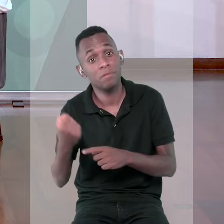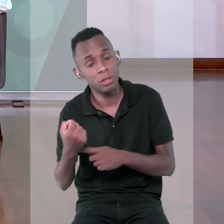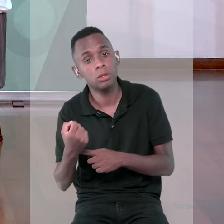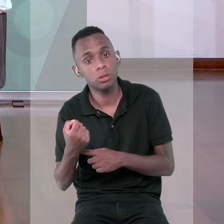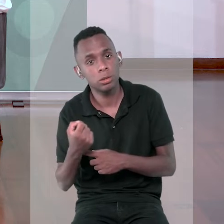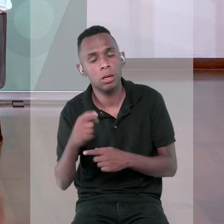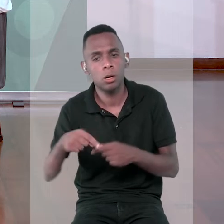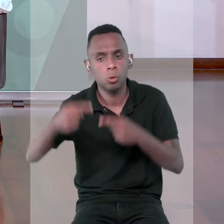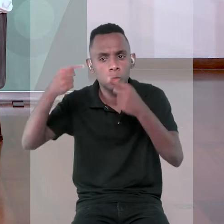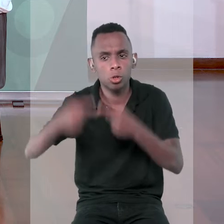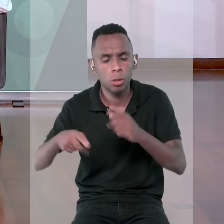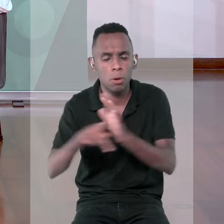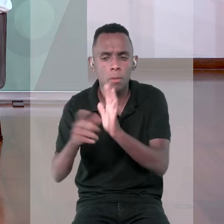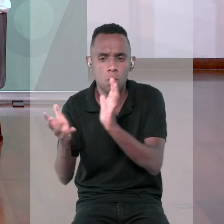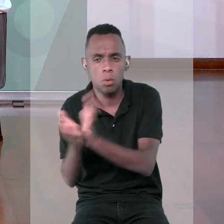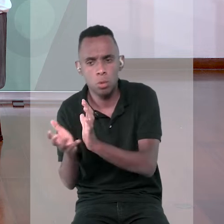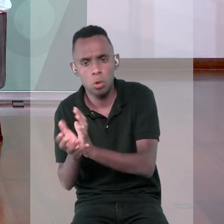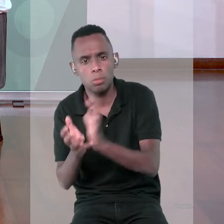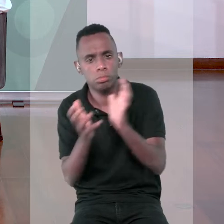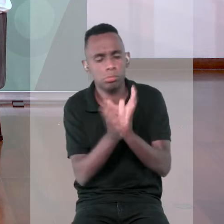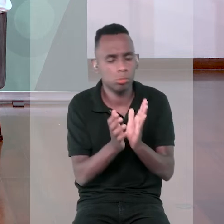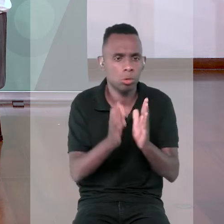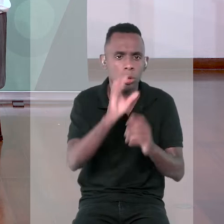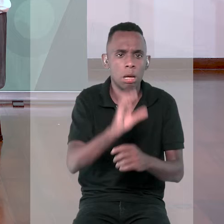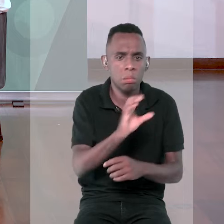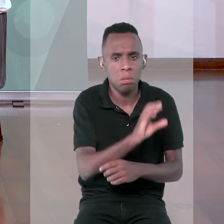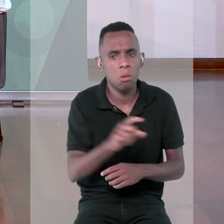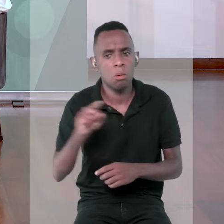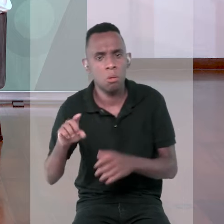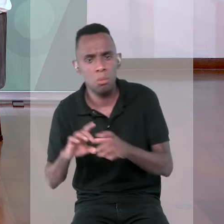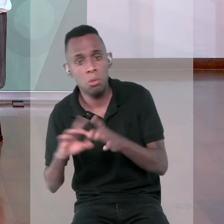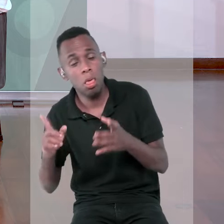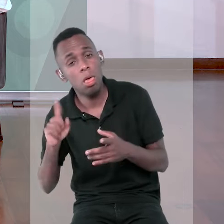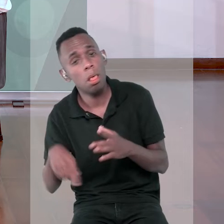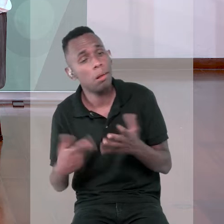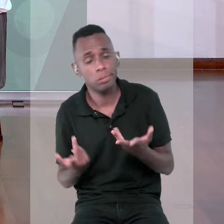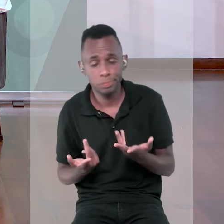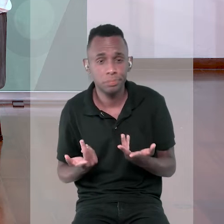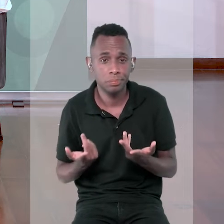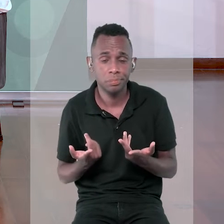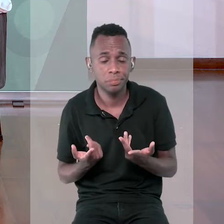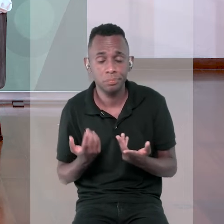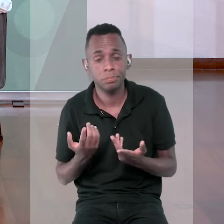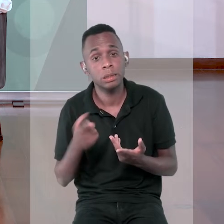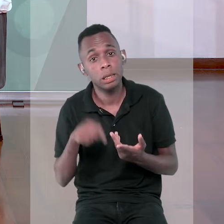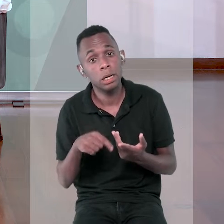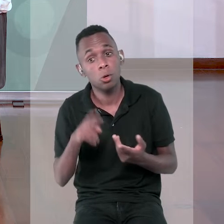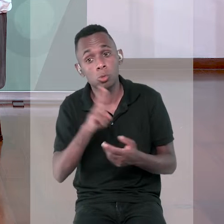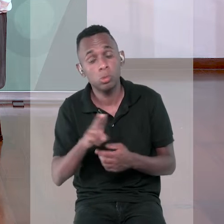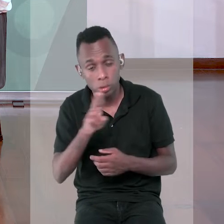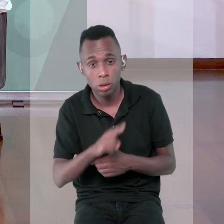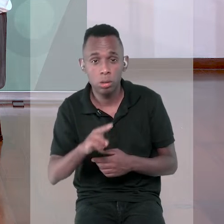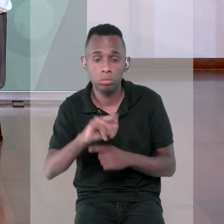uma disputa entre os republicanos e os católicos do que propriamente o interesse em canonizar a Joana d'Arc, como ela é